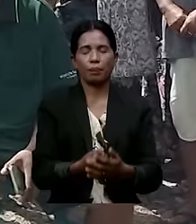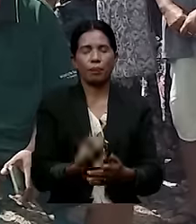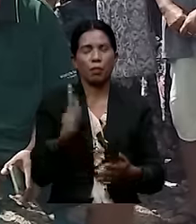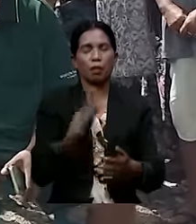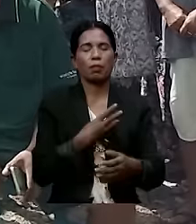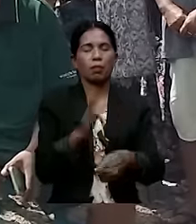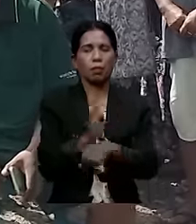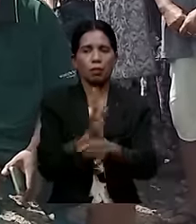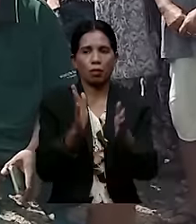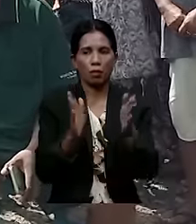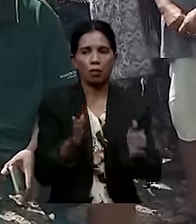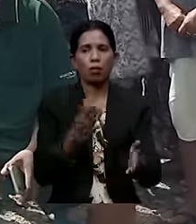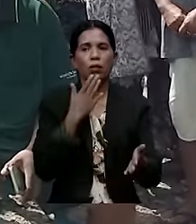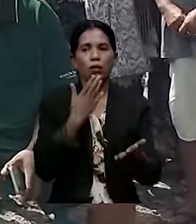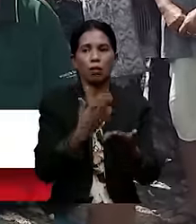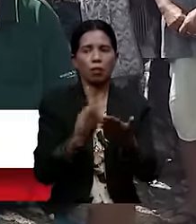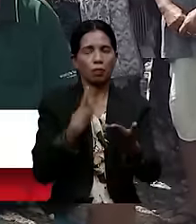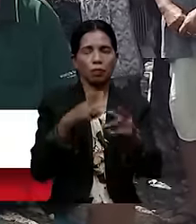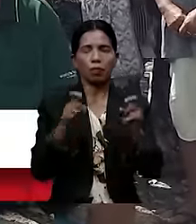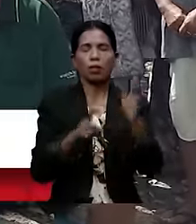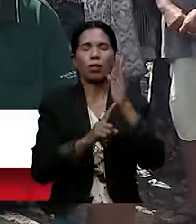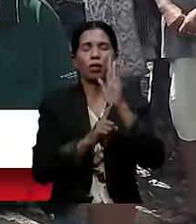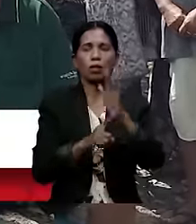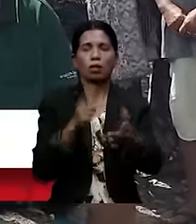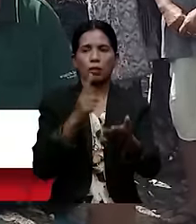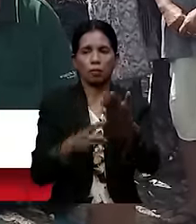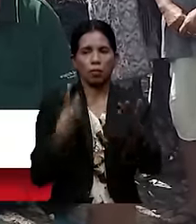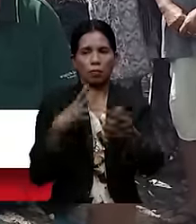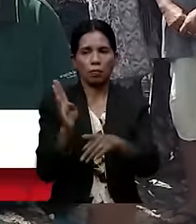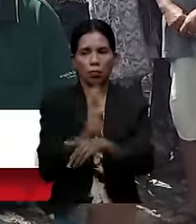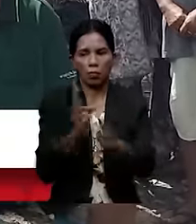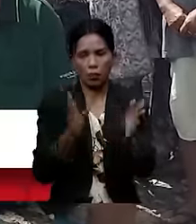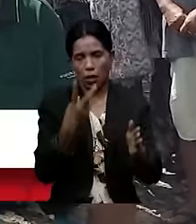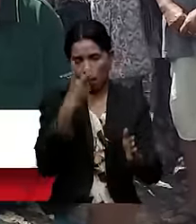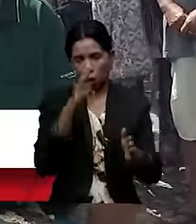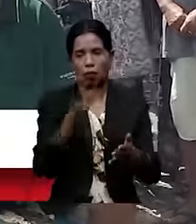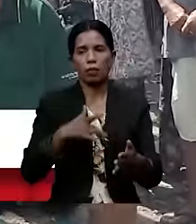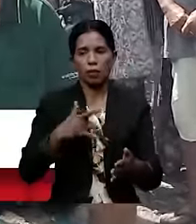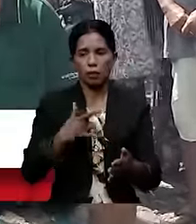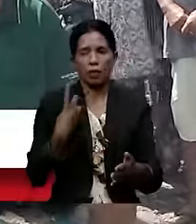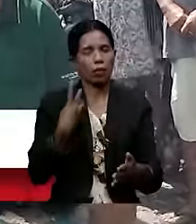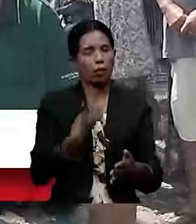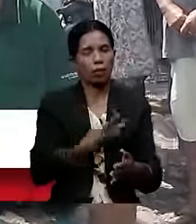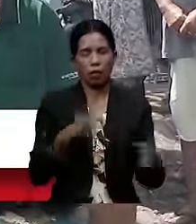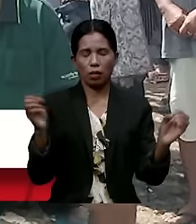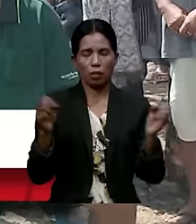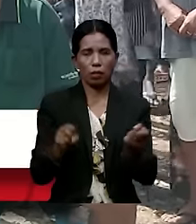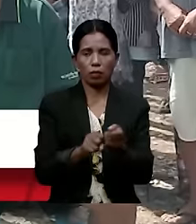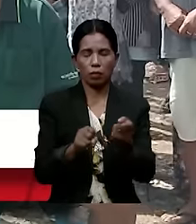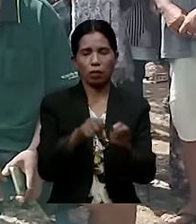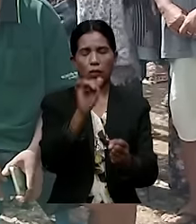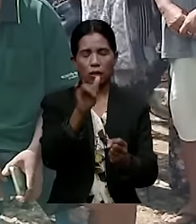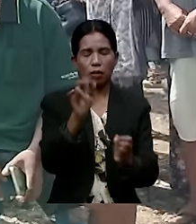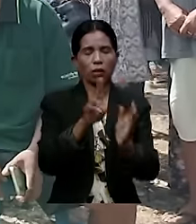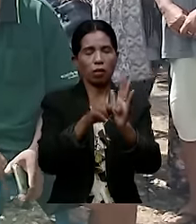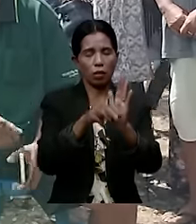negociante crítica ne veo constructivo, a mi tenki jato saída mo kami vendedores jare no senti. A mi la apoio no la concorda horario